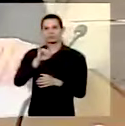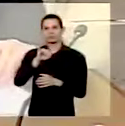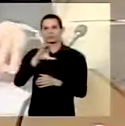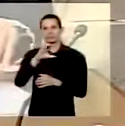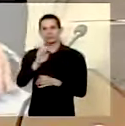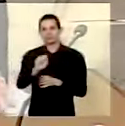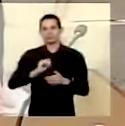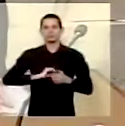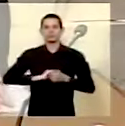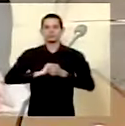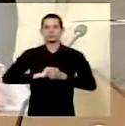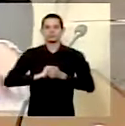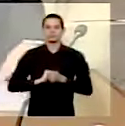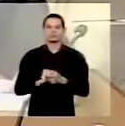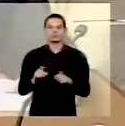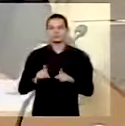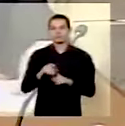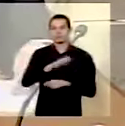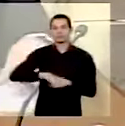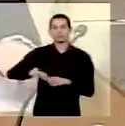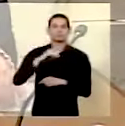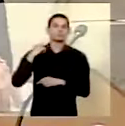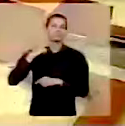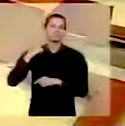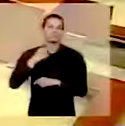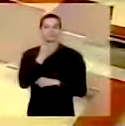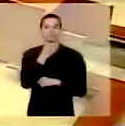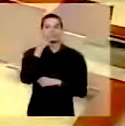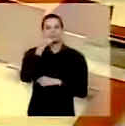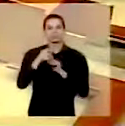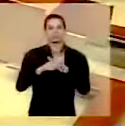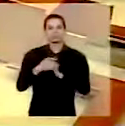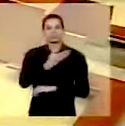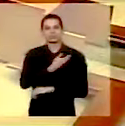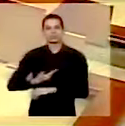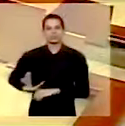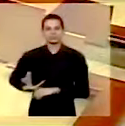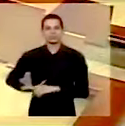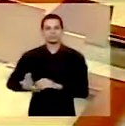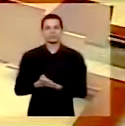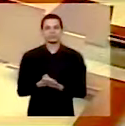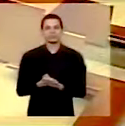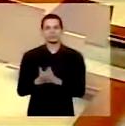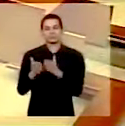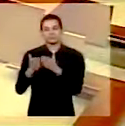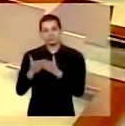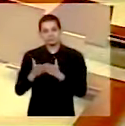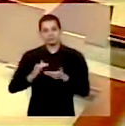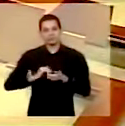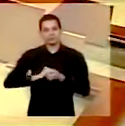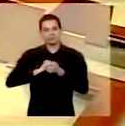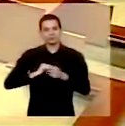quem cumprimento a todos os advogados e advogadas públicos. Peço licença para saudar as